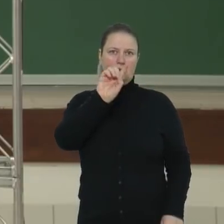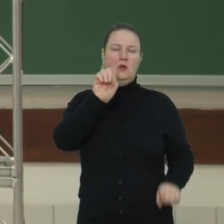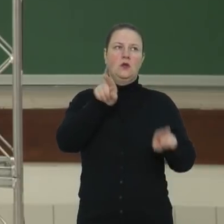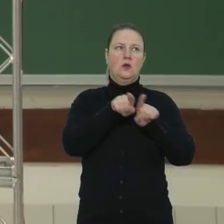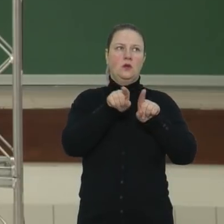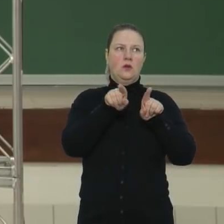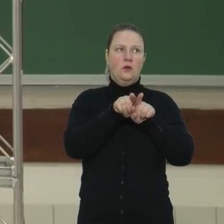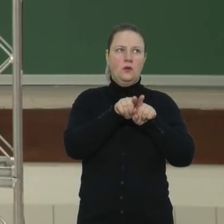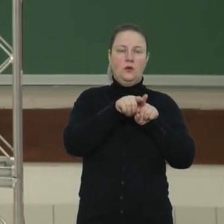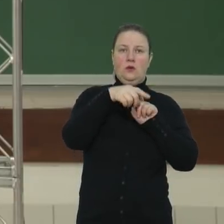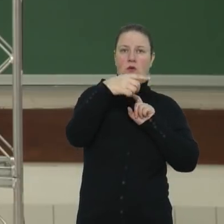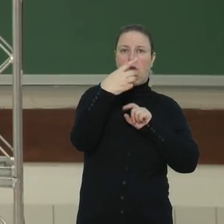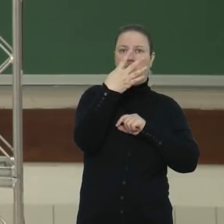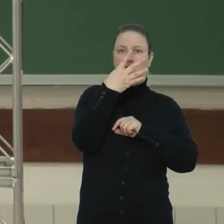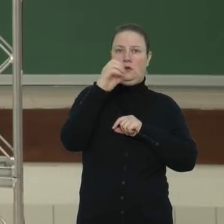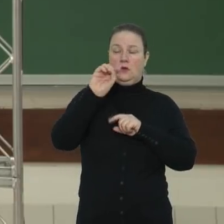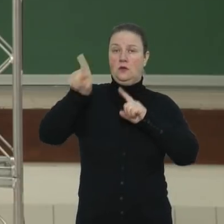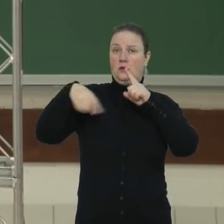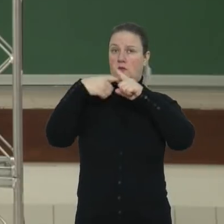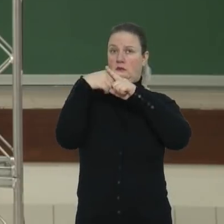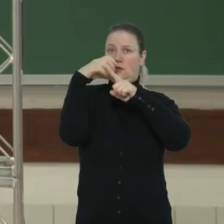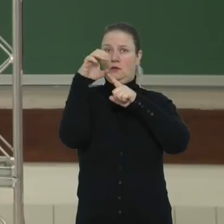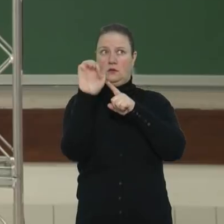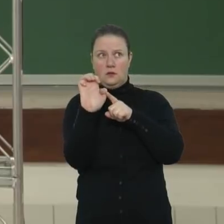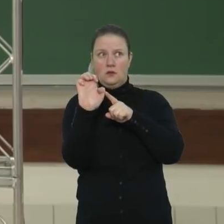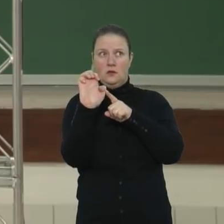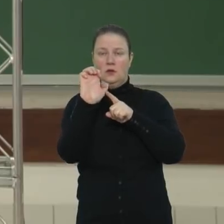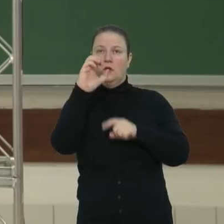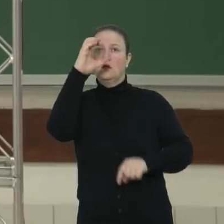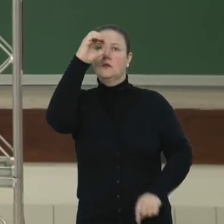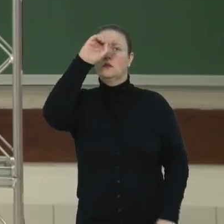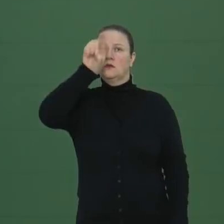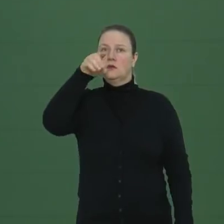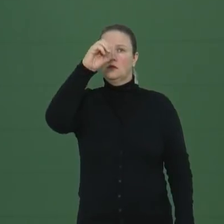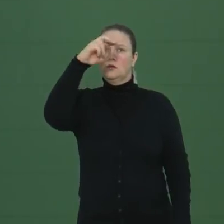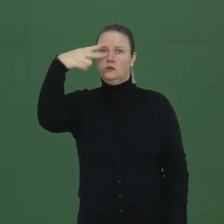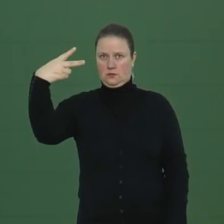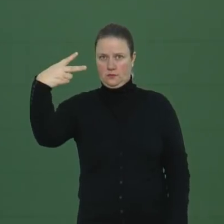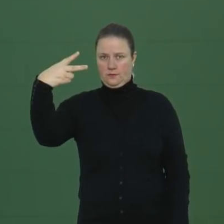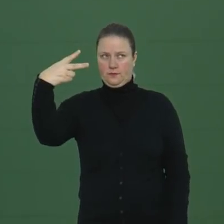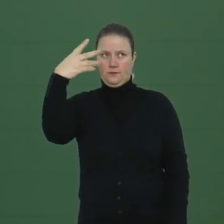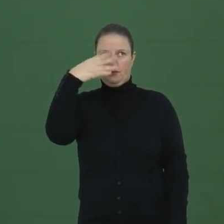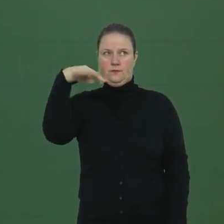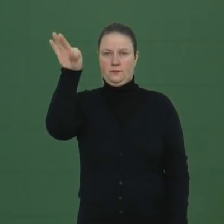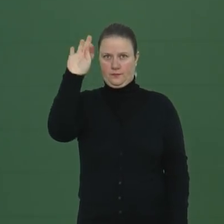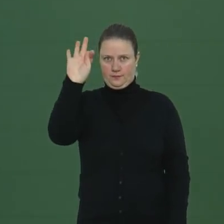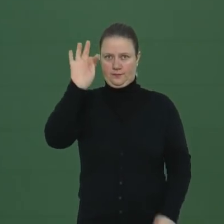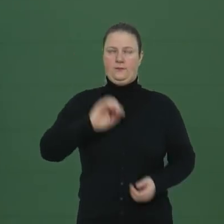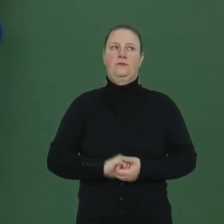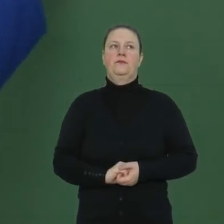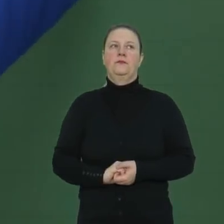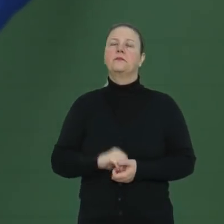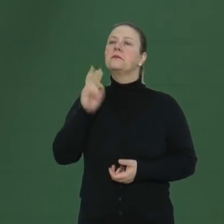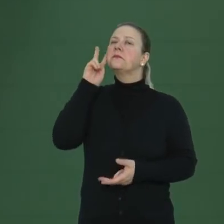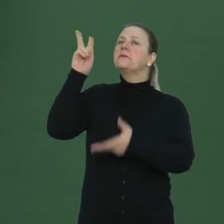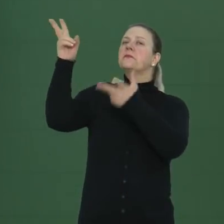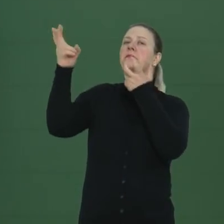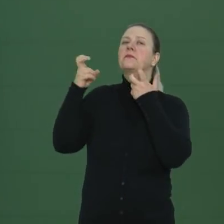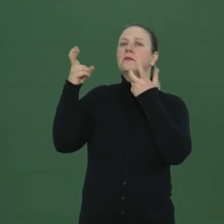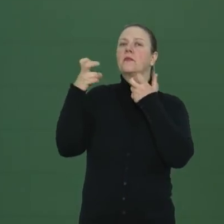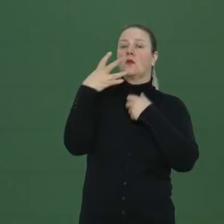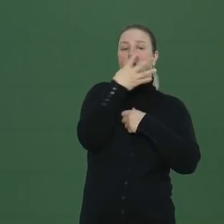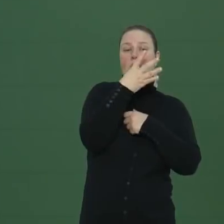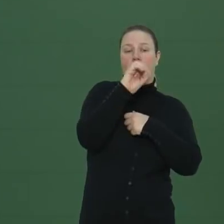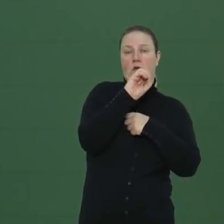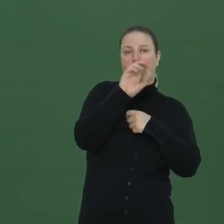elevado a 0,02T, o Euler, né? Agora, percebam que esse 40 aqui, ele está multiplicando toda essa